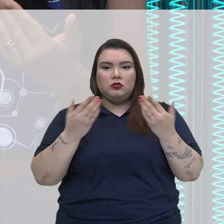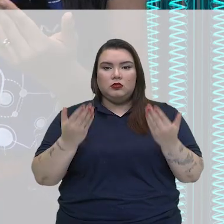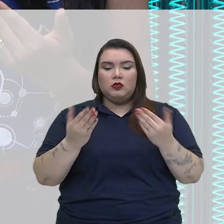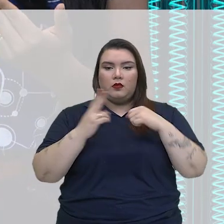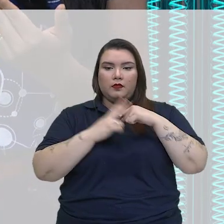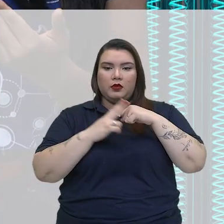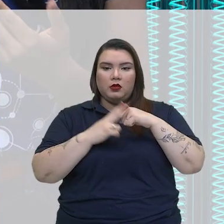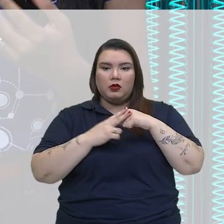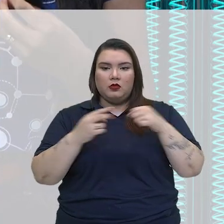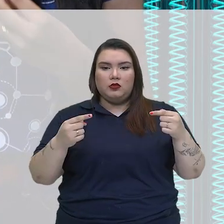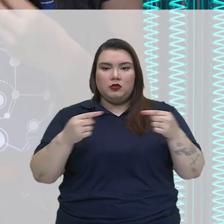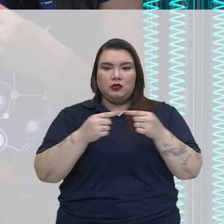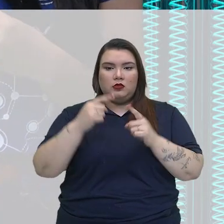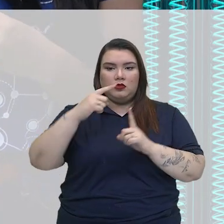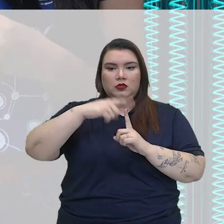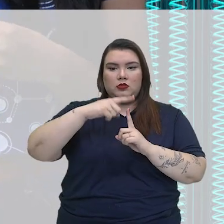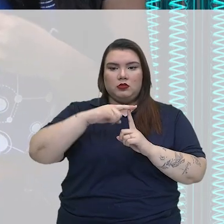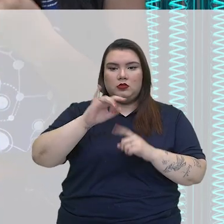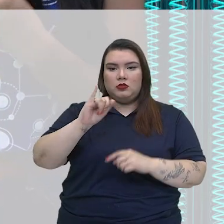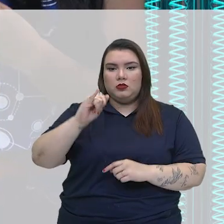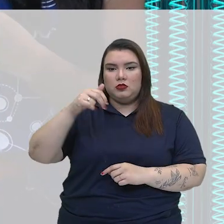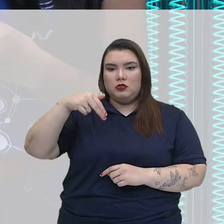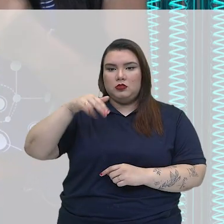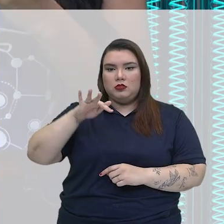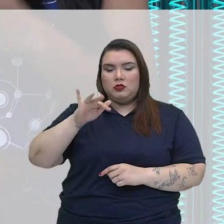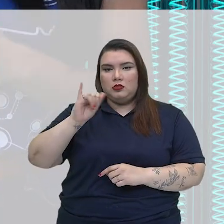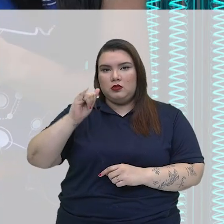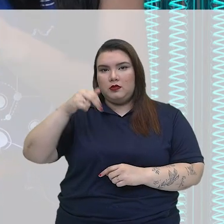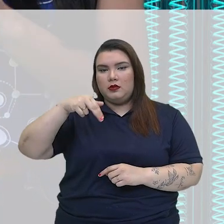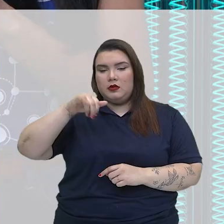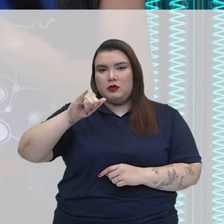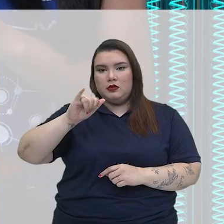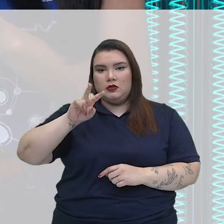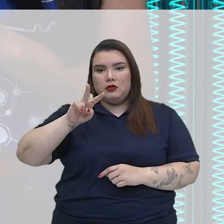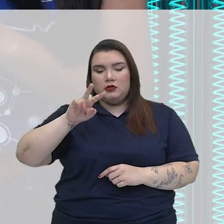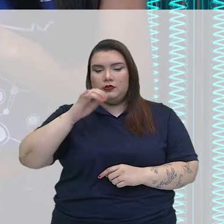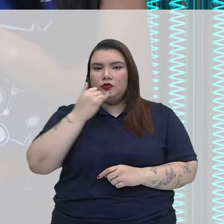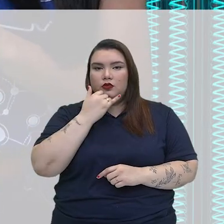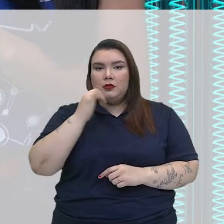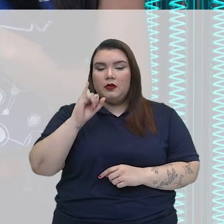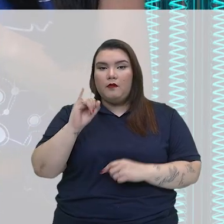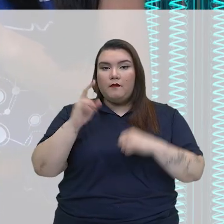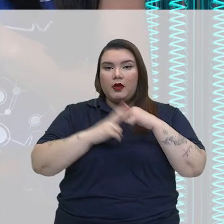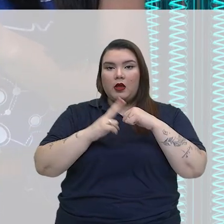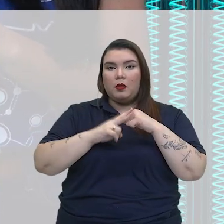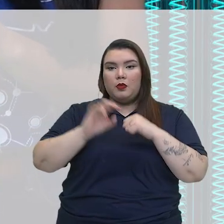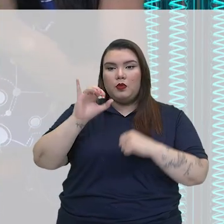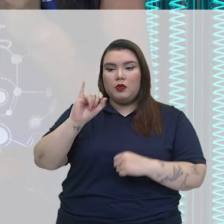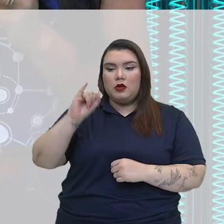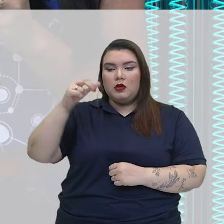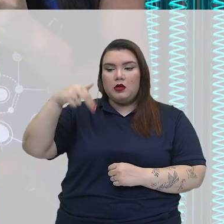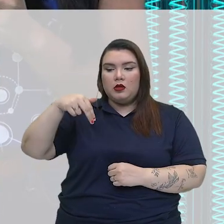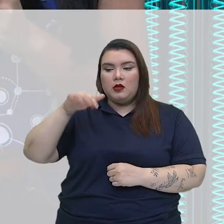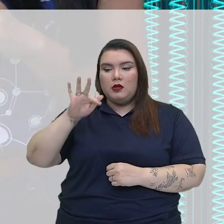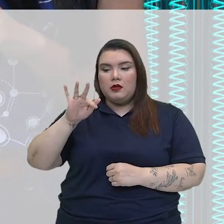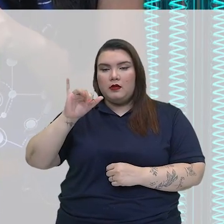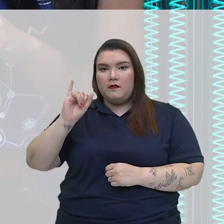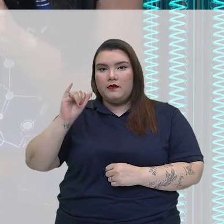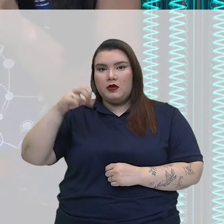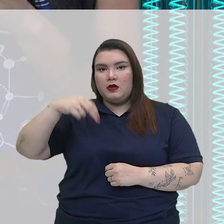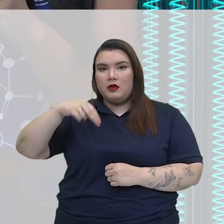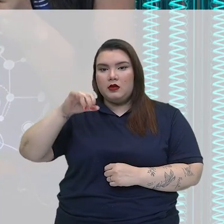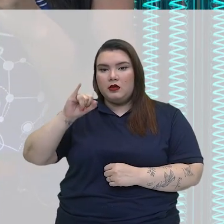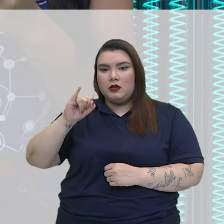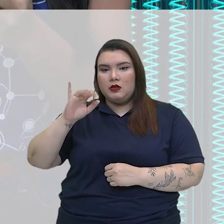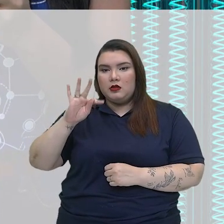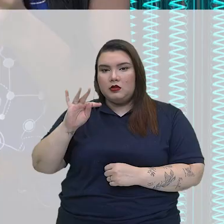O verbo estava no infinitivo. E o que quer dizer um verbo no infinitivo? É a sua forma base, é como se fosse